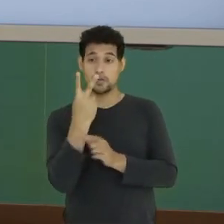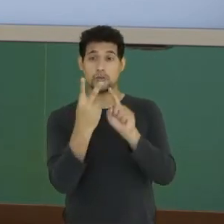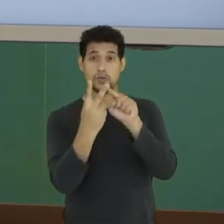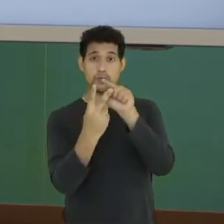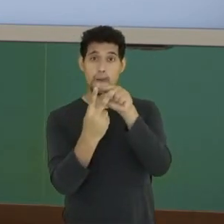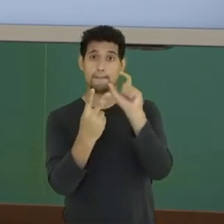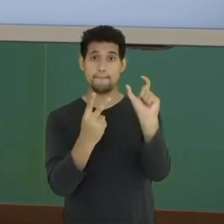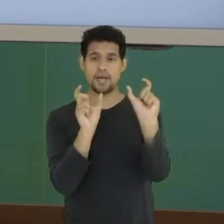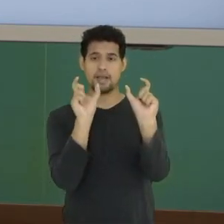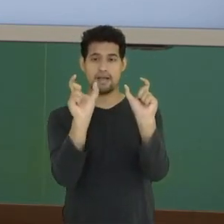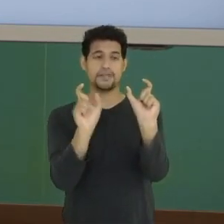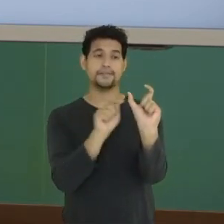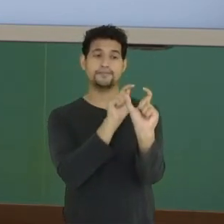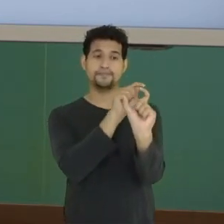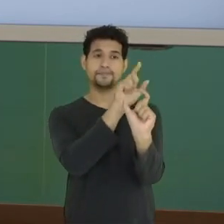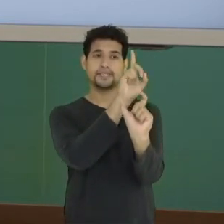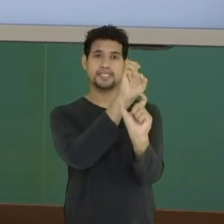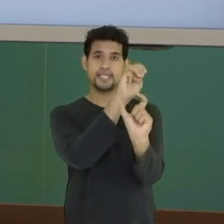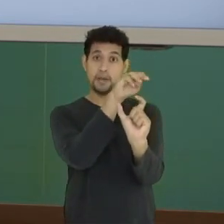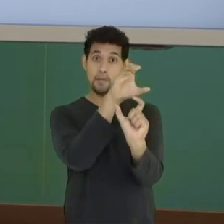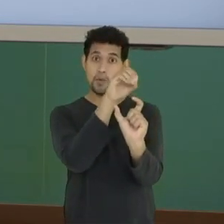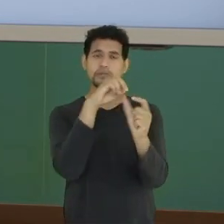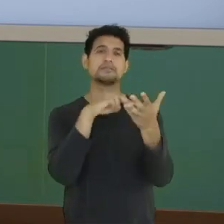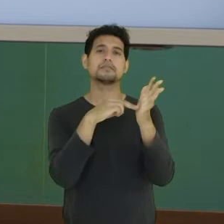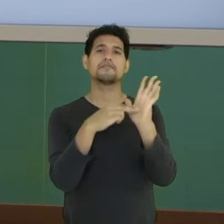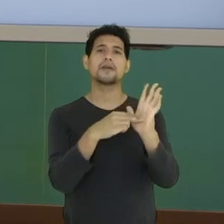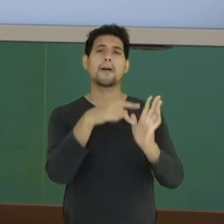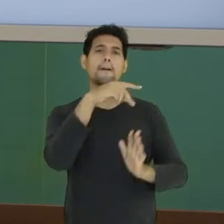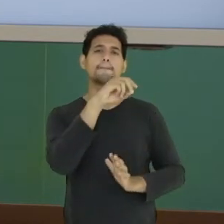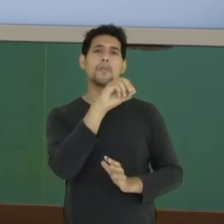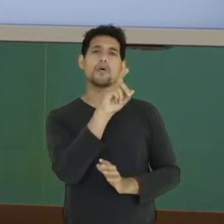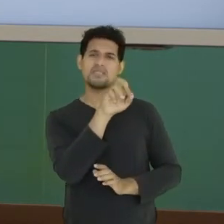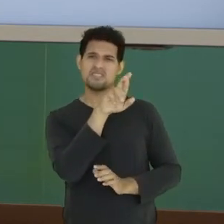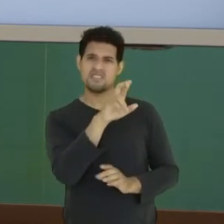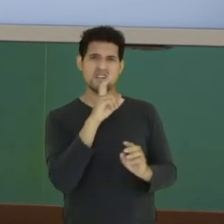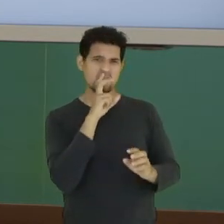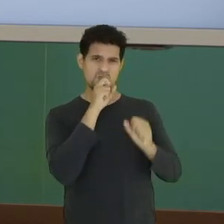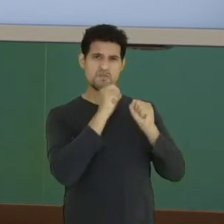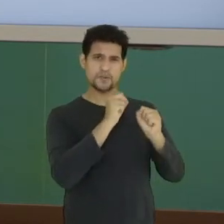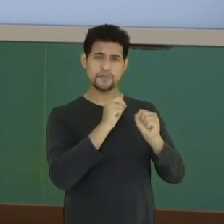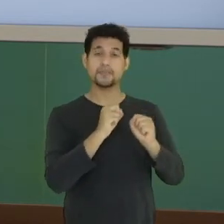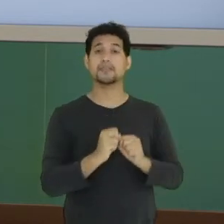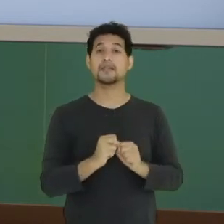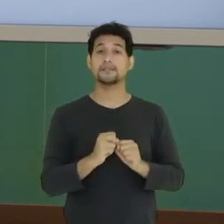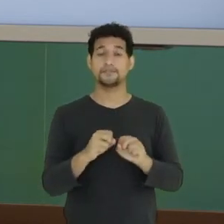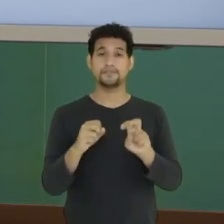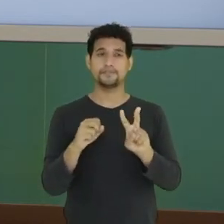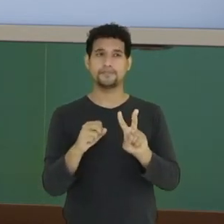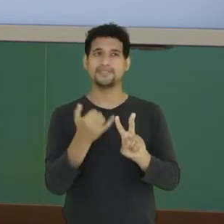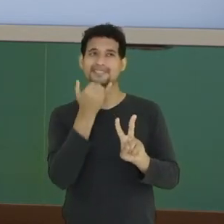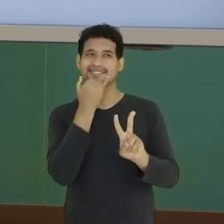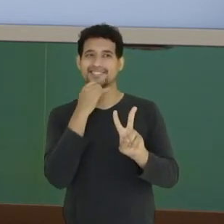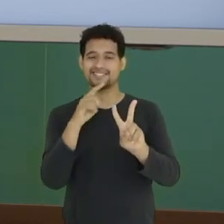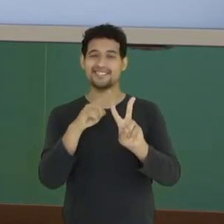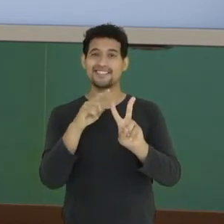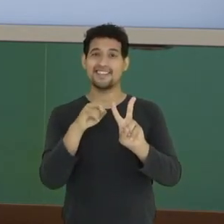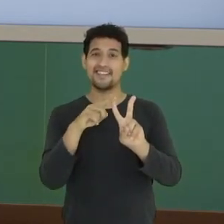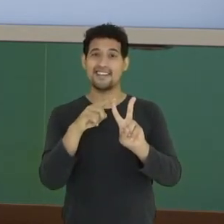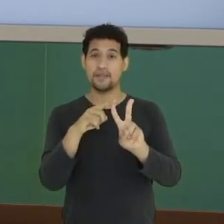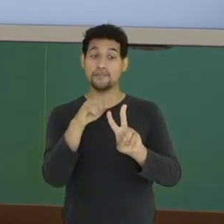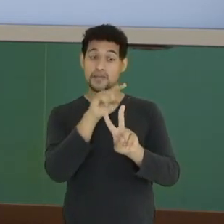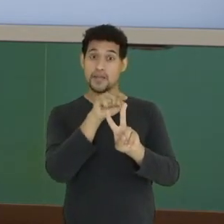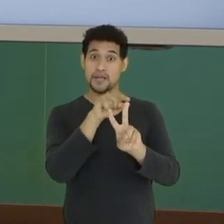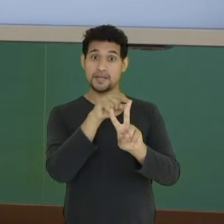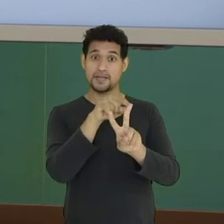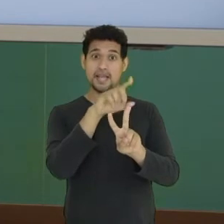A palavra demo, que significa poder, e kratos, que significa... a palavra demo, que significa